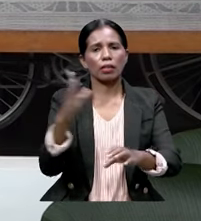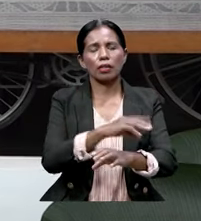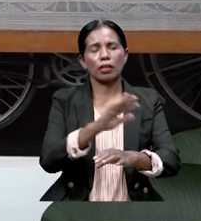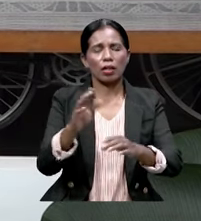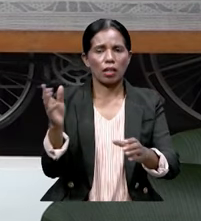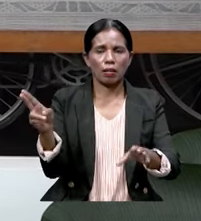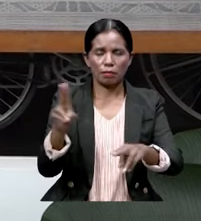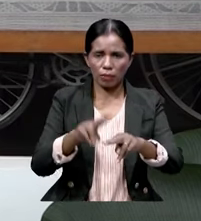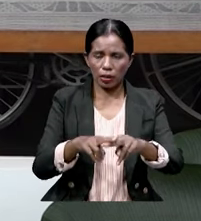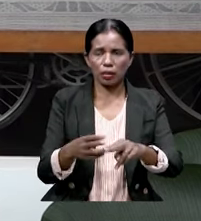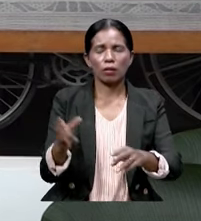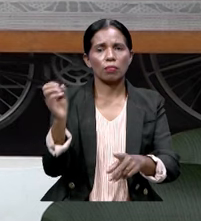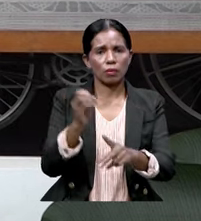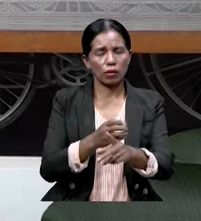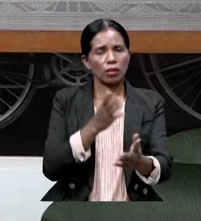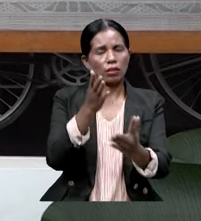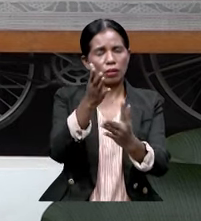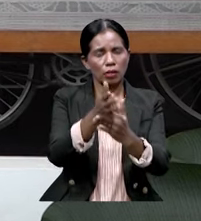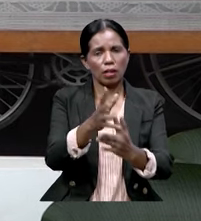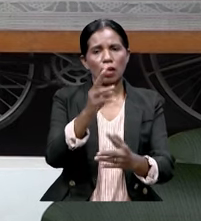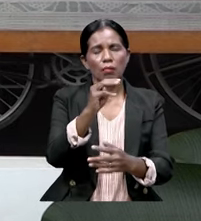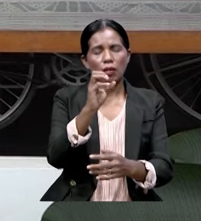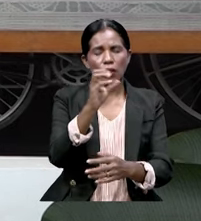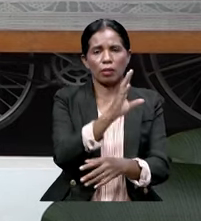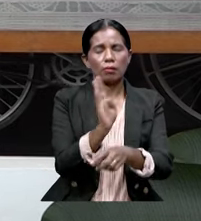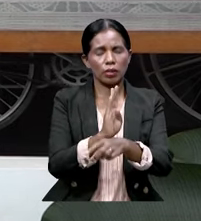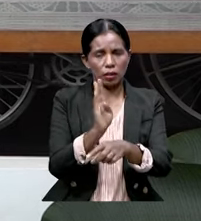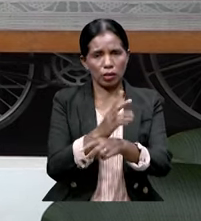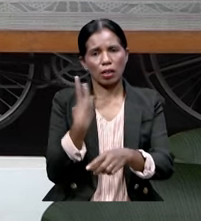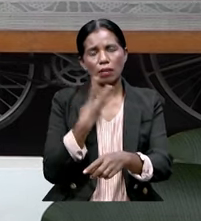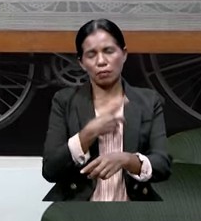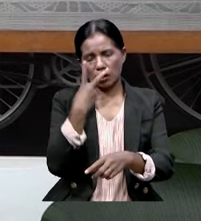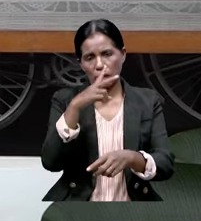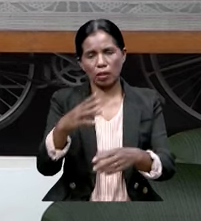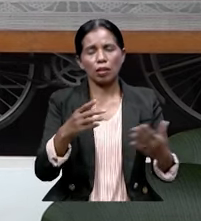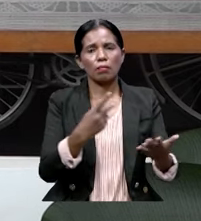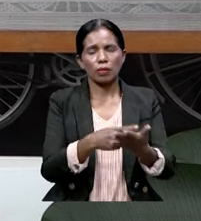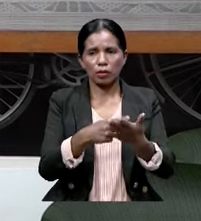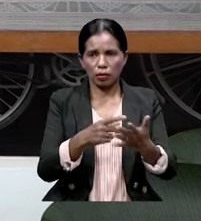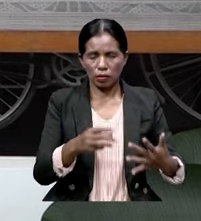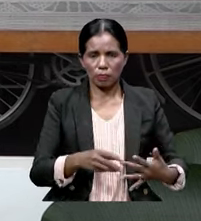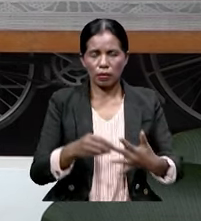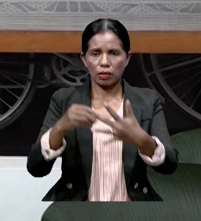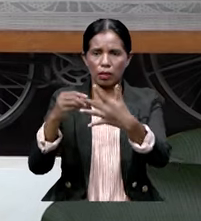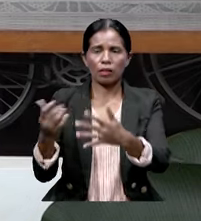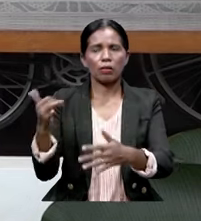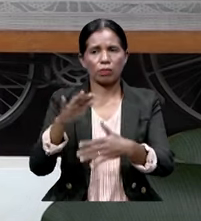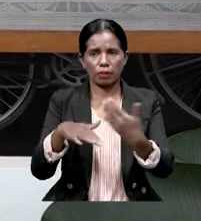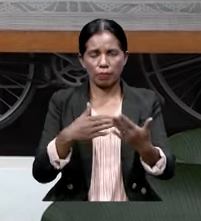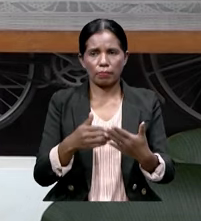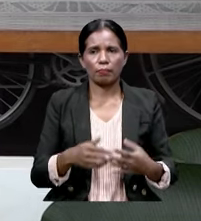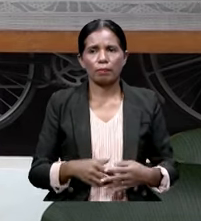nem a oportunidade a tu tama e a negócio, no nosso a me serrar projeto específico sira. Discussing some of the